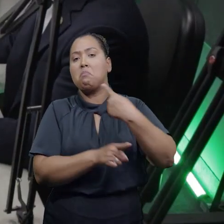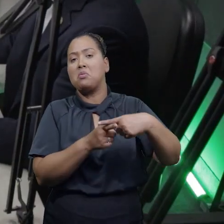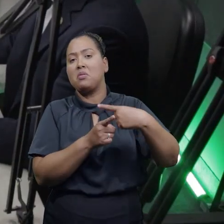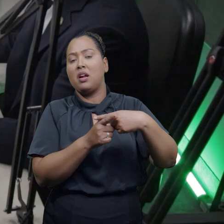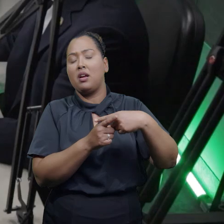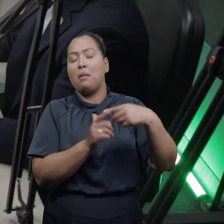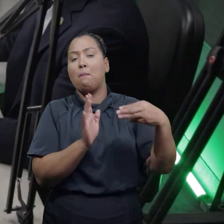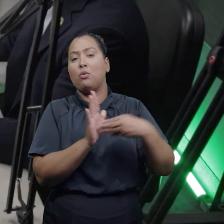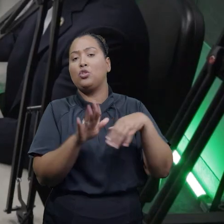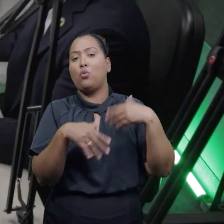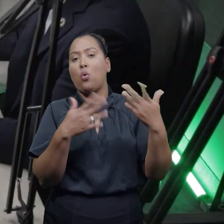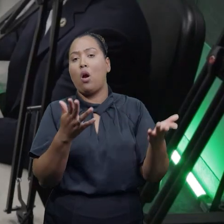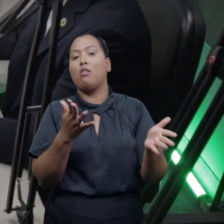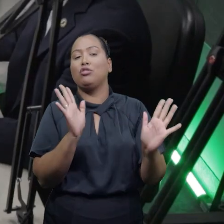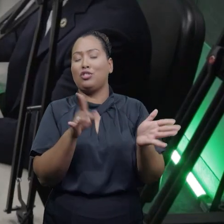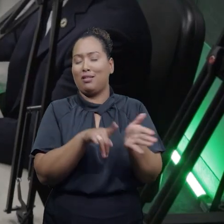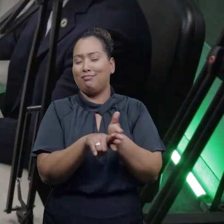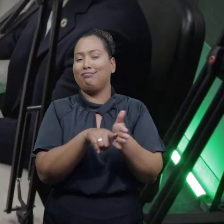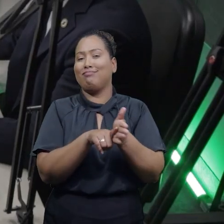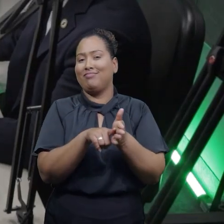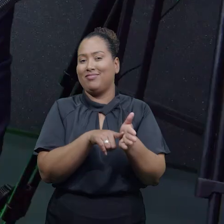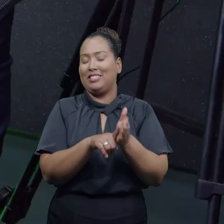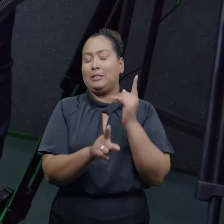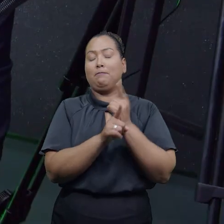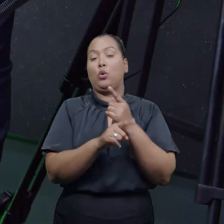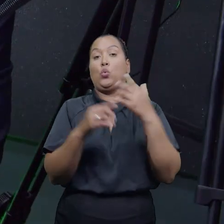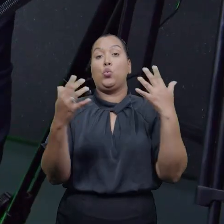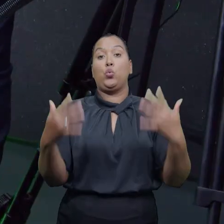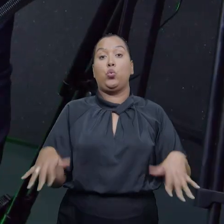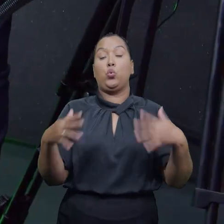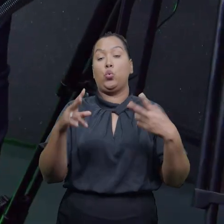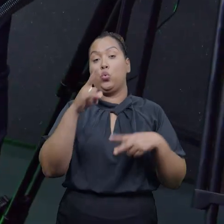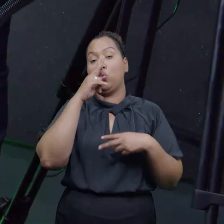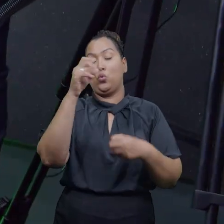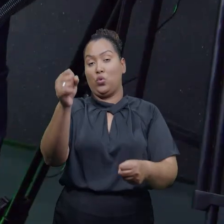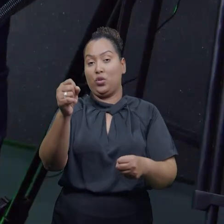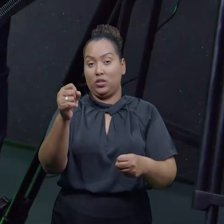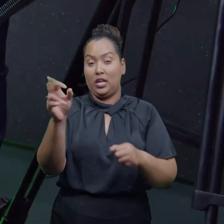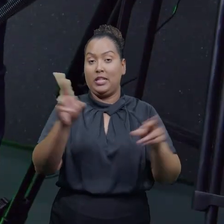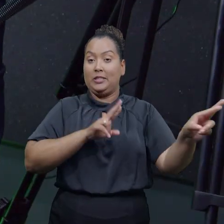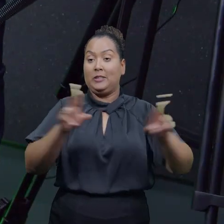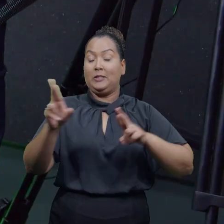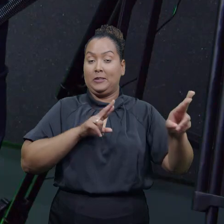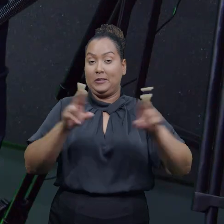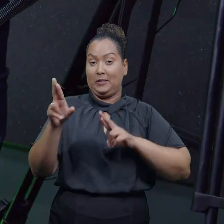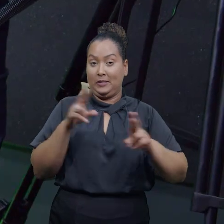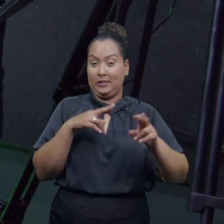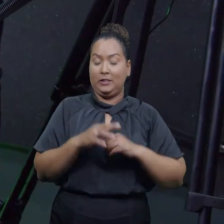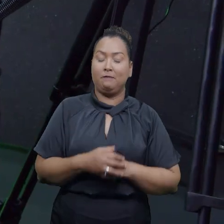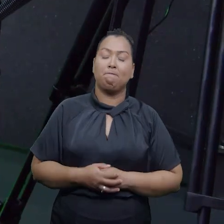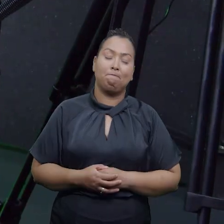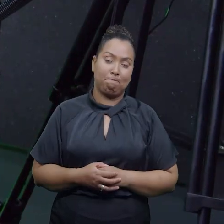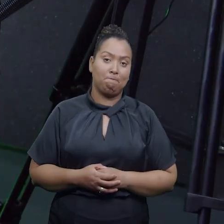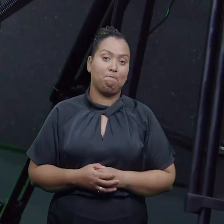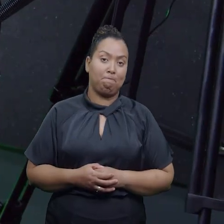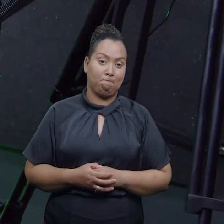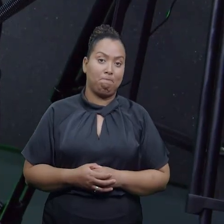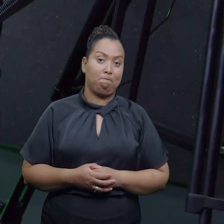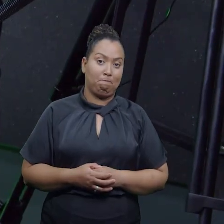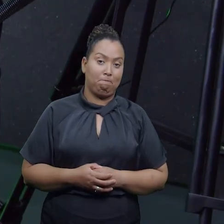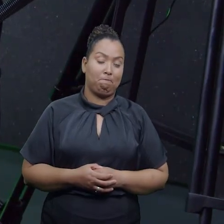eu vejo avanços. Os dados são discrepantes conforme a fonte que se olha, né, conforme a pesquisa,